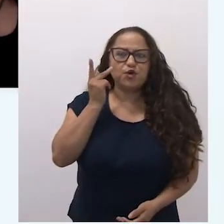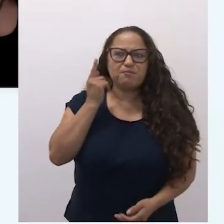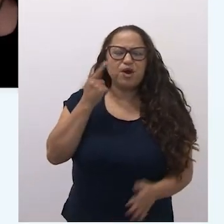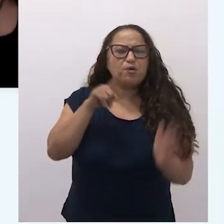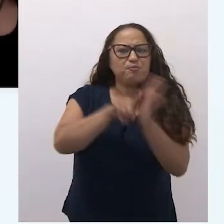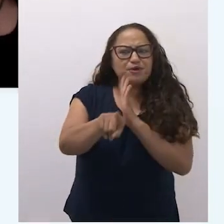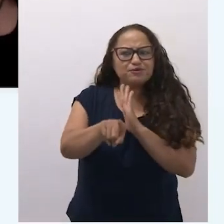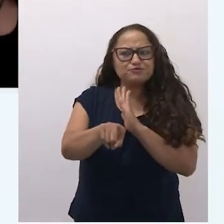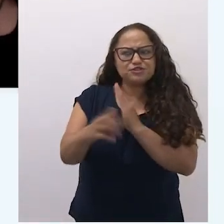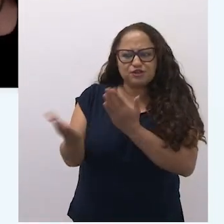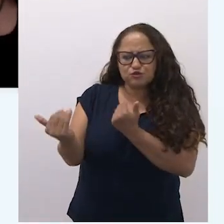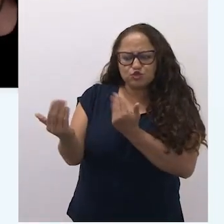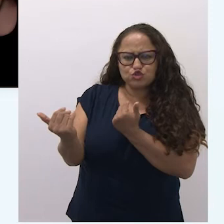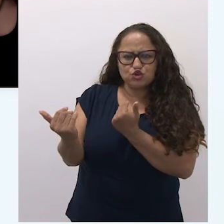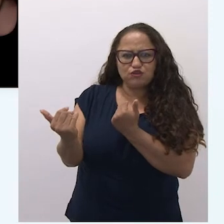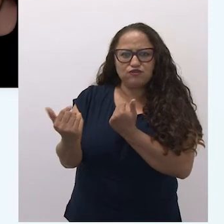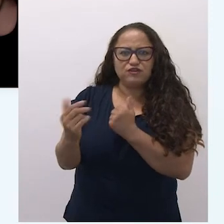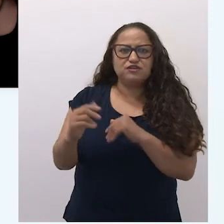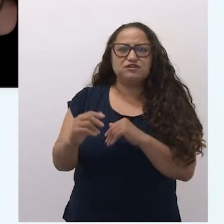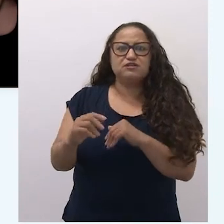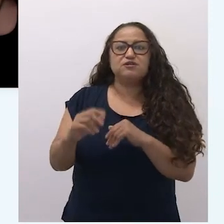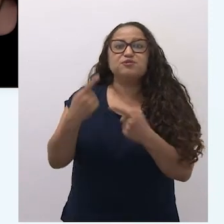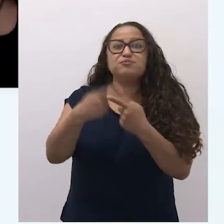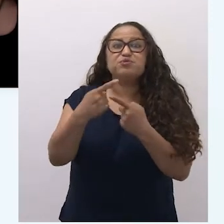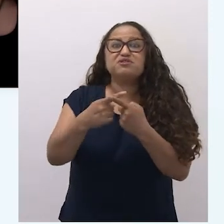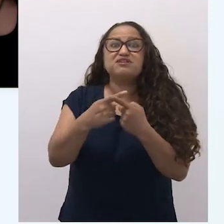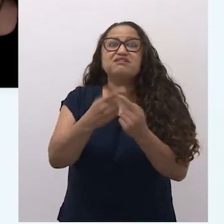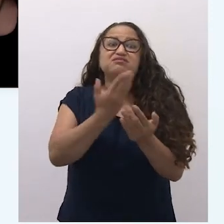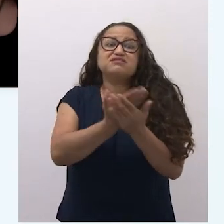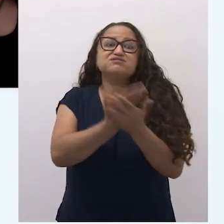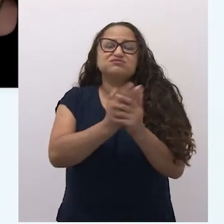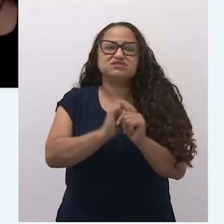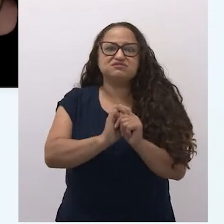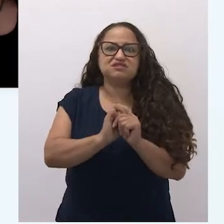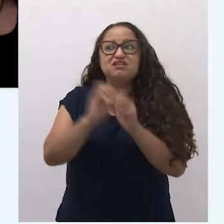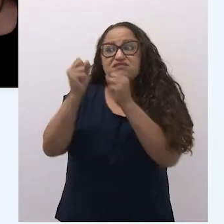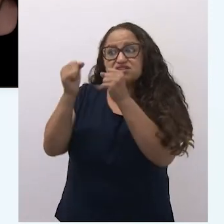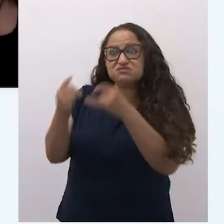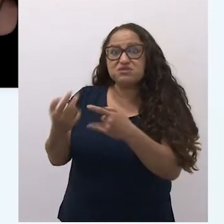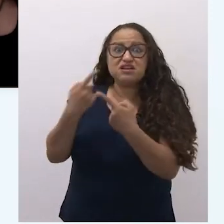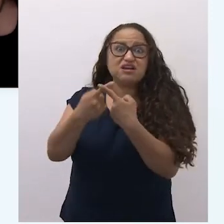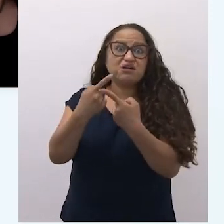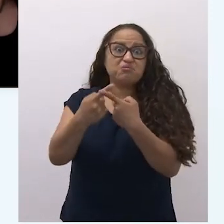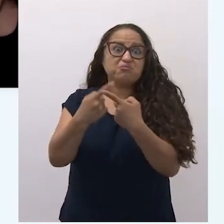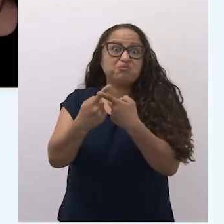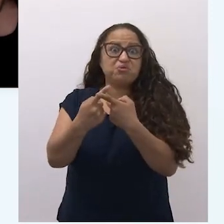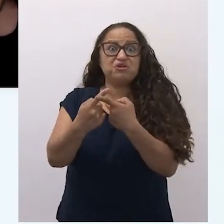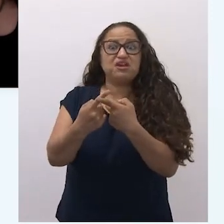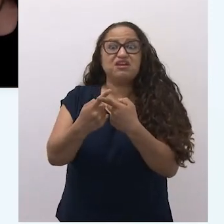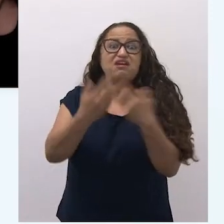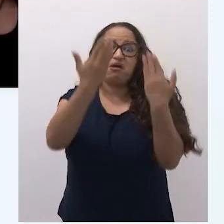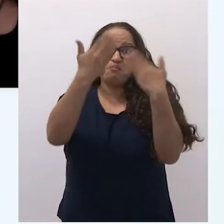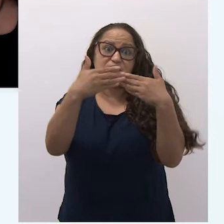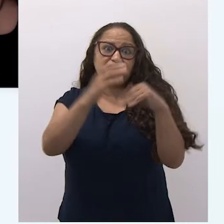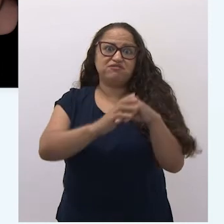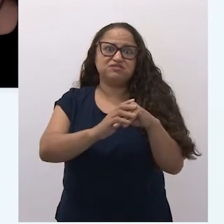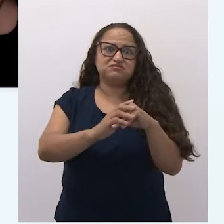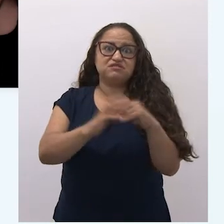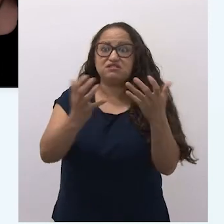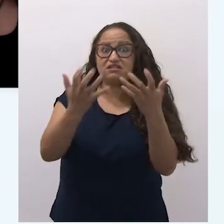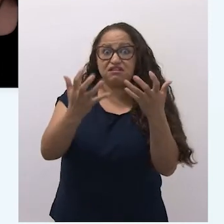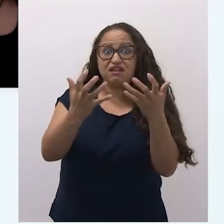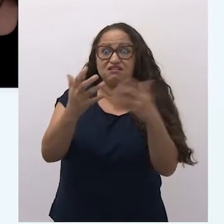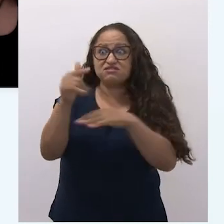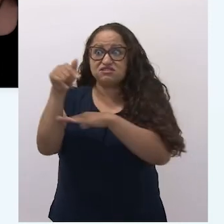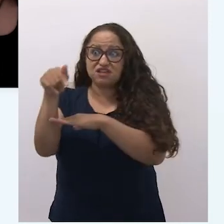ele está estudando? Ele vai dizer que ele está estudando por causa da prova. Ele está estudando porque ele quer tirar 7 ou porque ele quer tirar 10. Quando